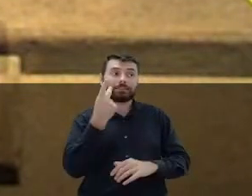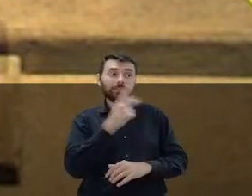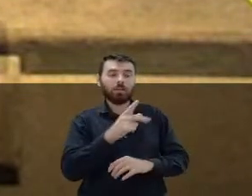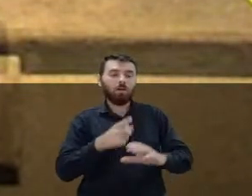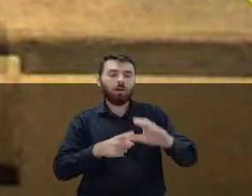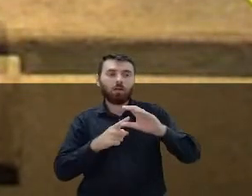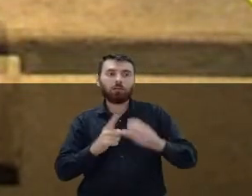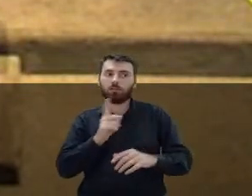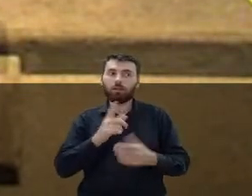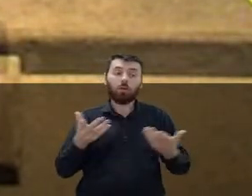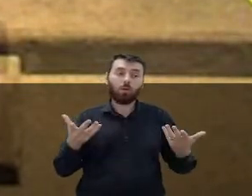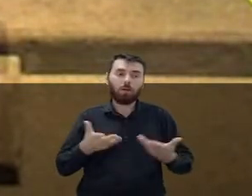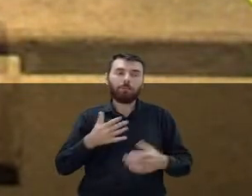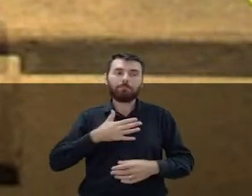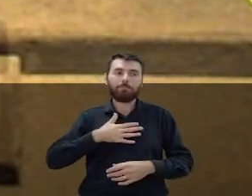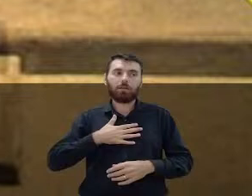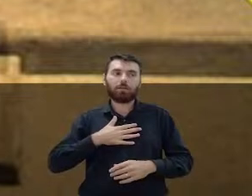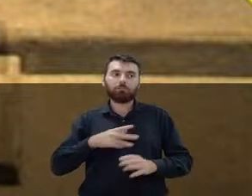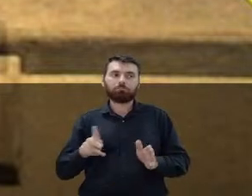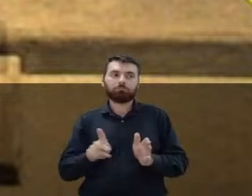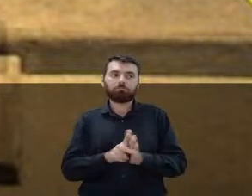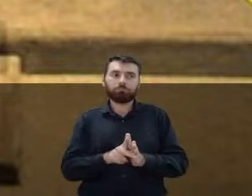ali, inicialmente,